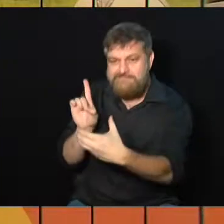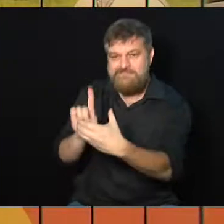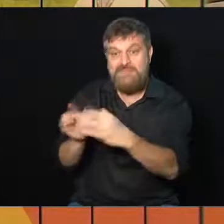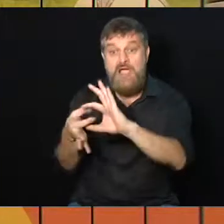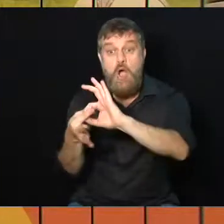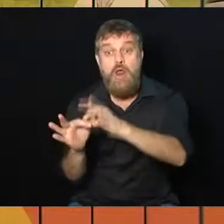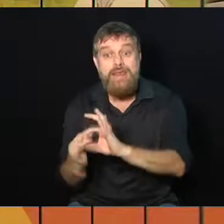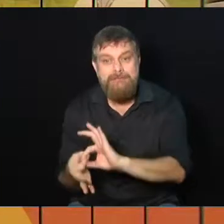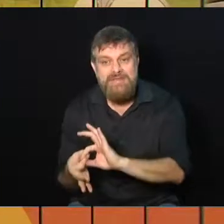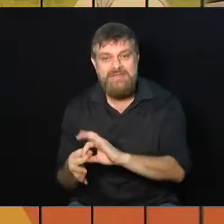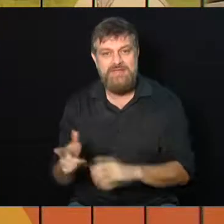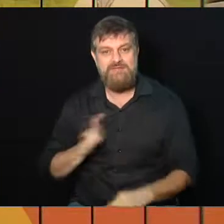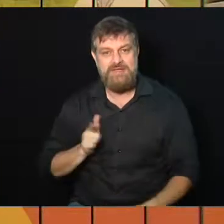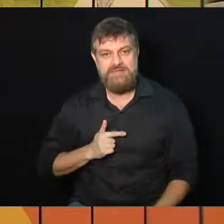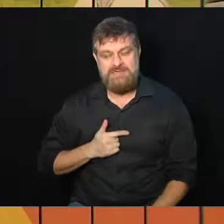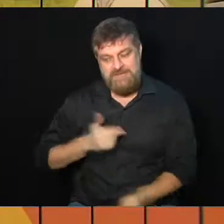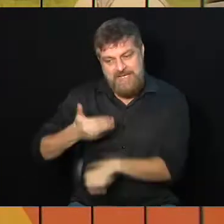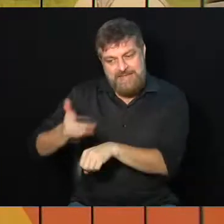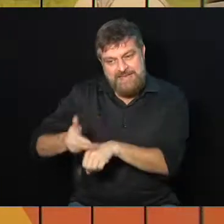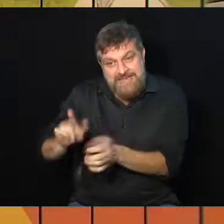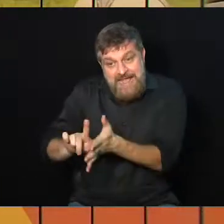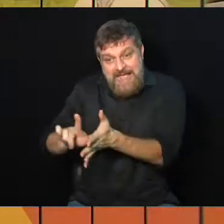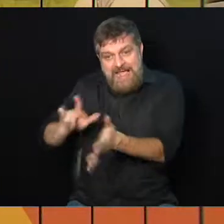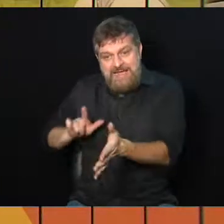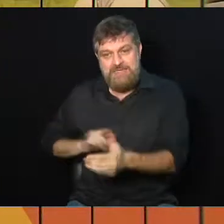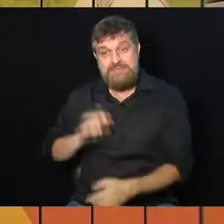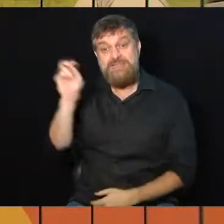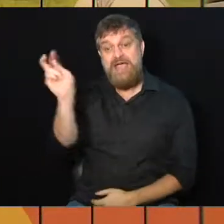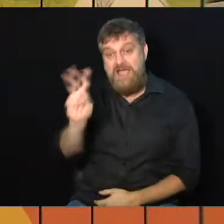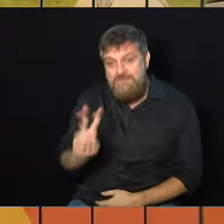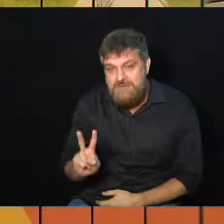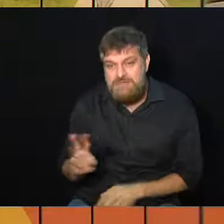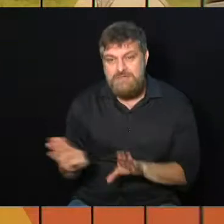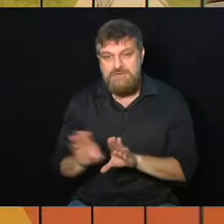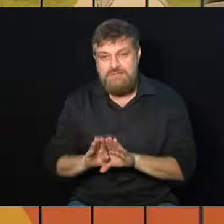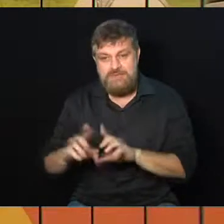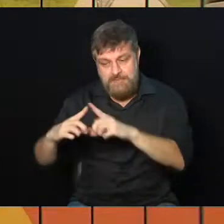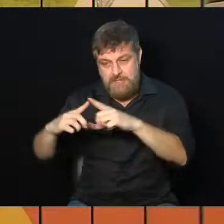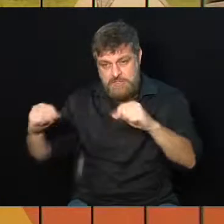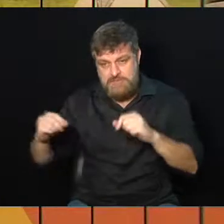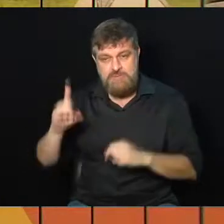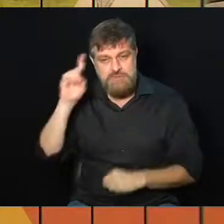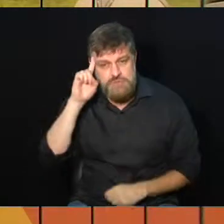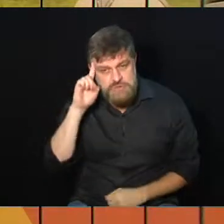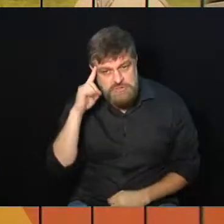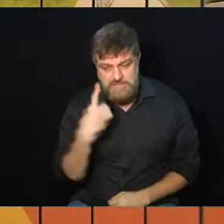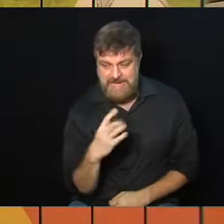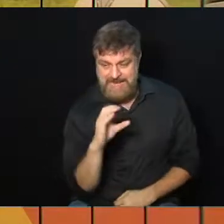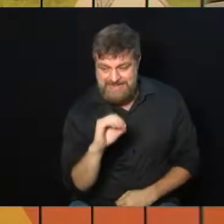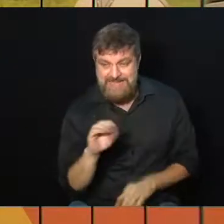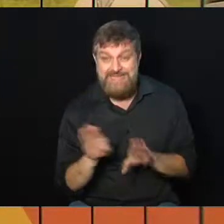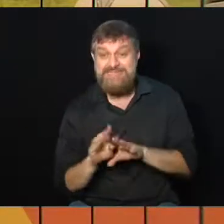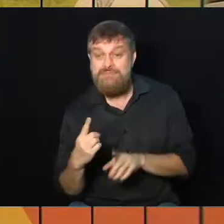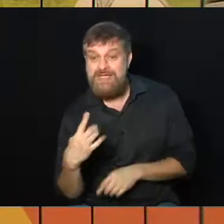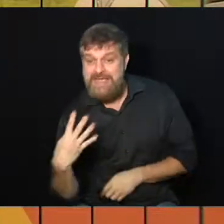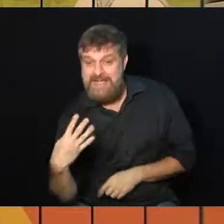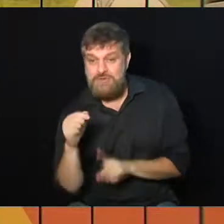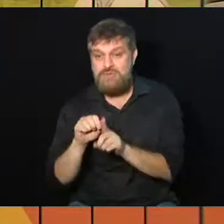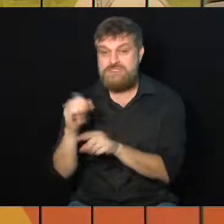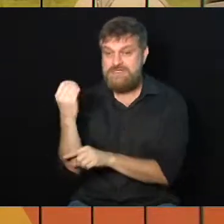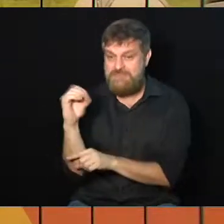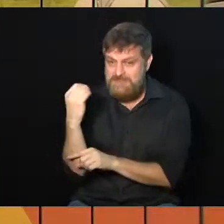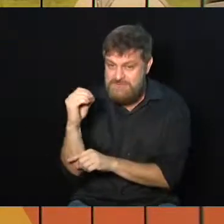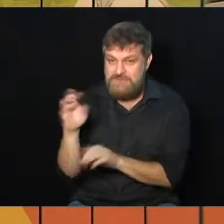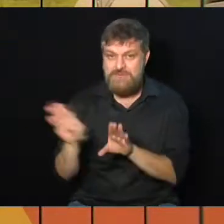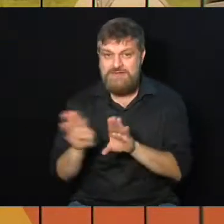vai disputar amistosos diante da Venezuela e do Japão nos dias 10 e 14 de outubro e